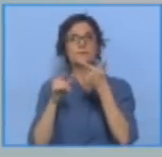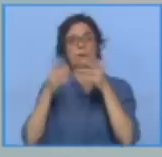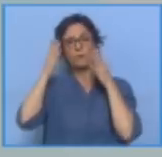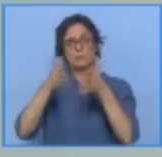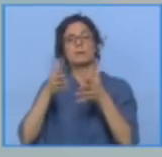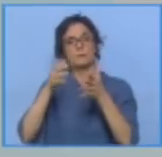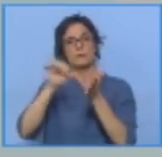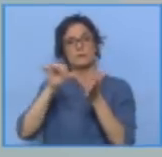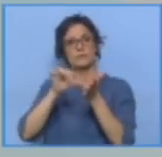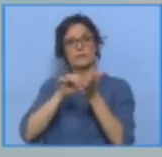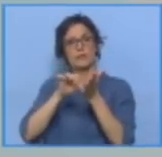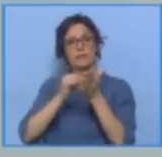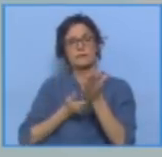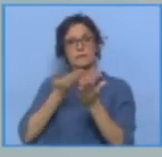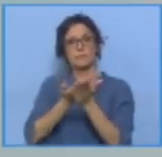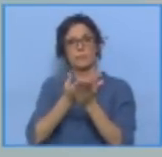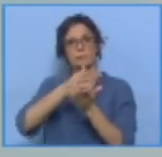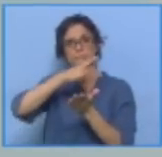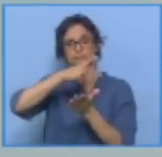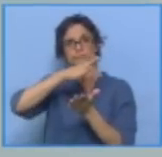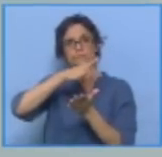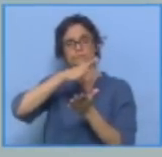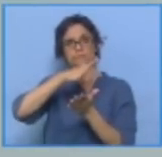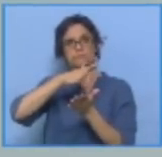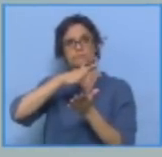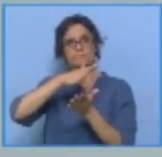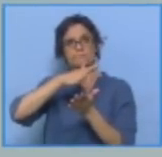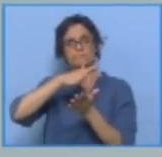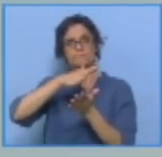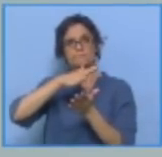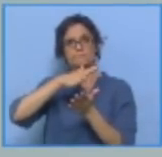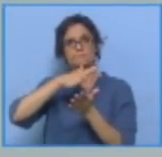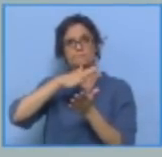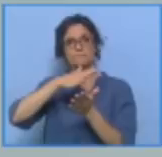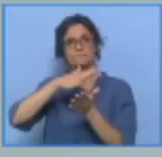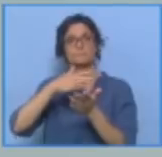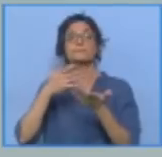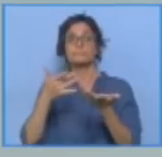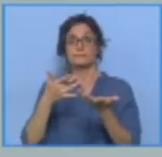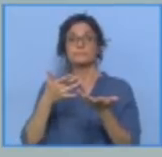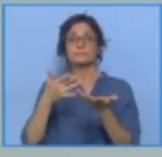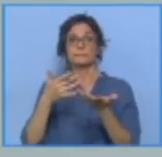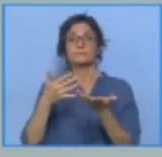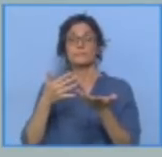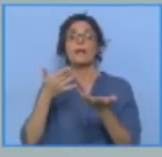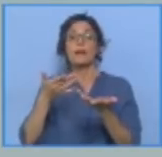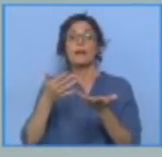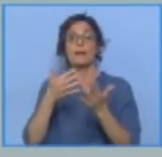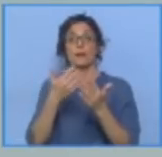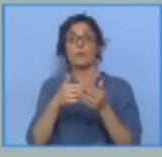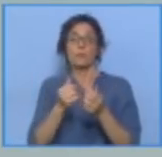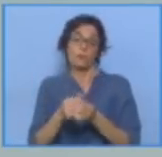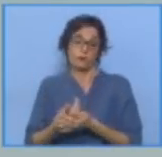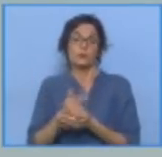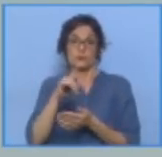de liturgia para este 12º domingo do tempo comum. Desde logo o Evangelho, já lá iremos, mas que